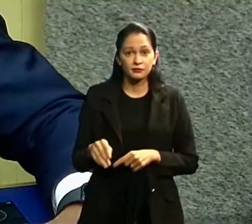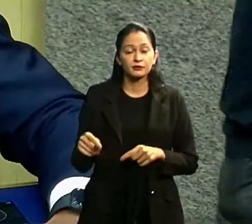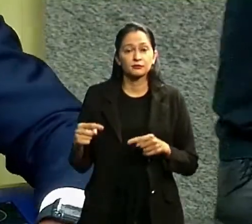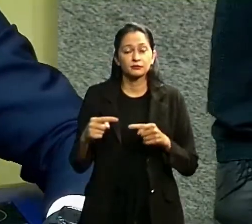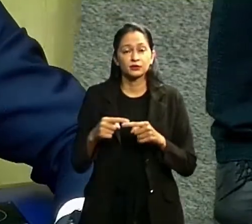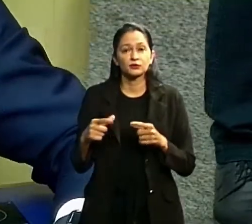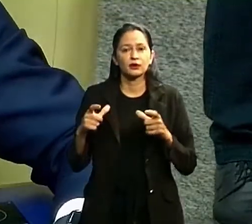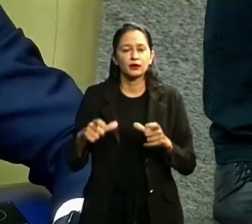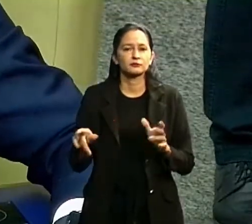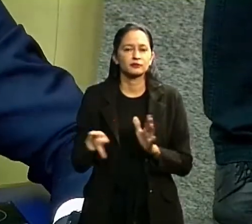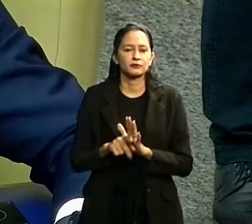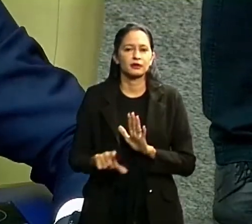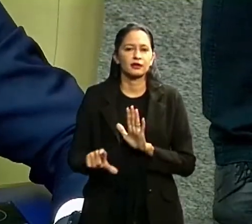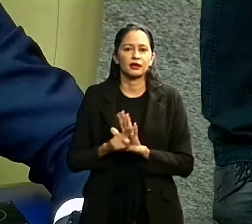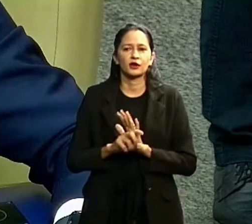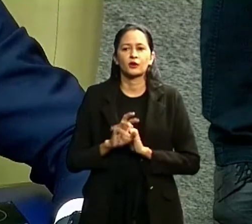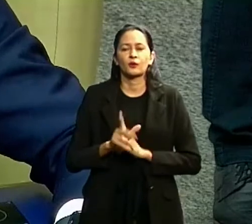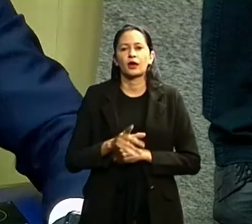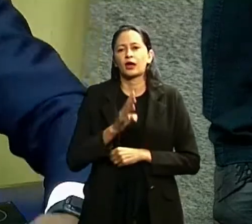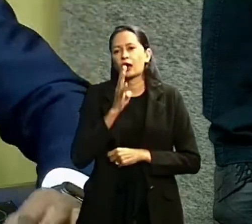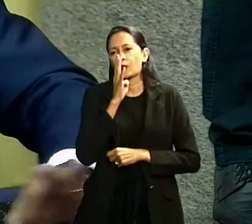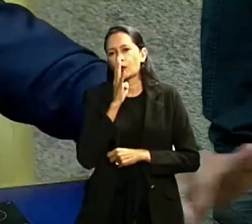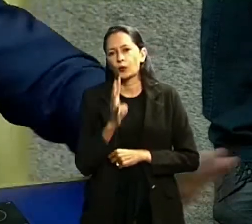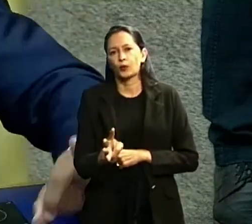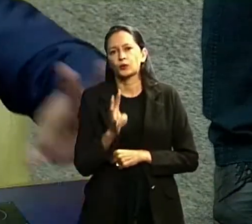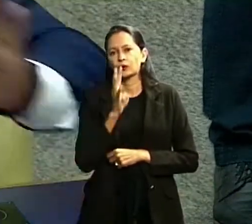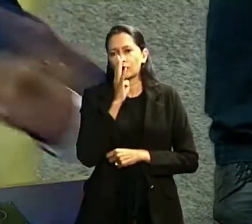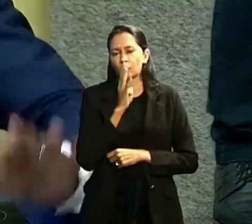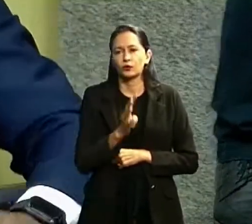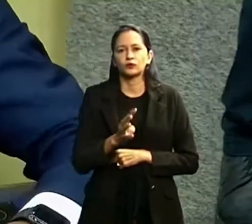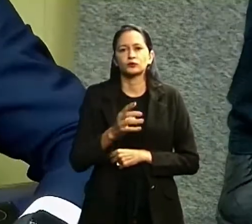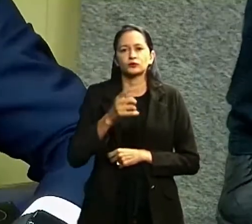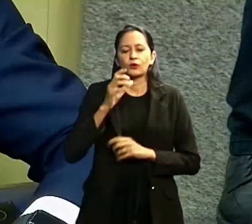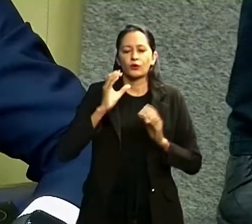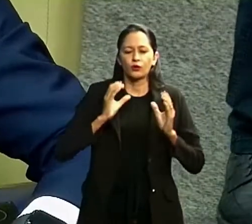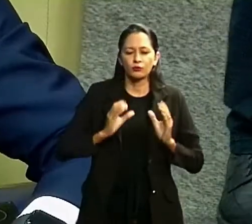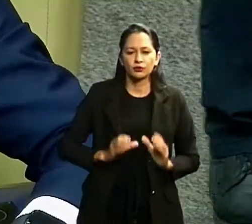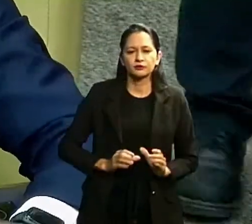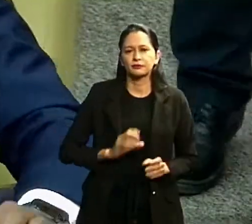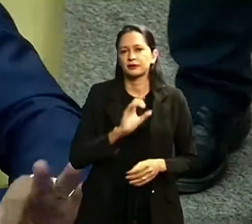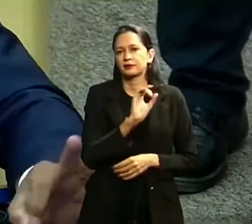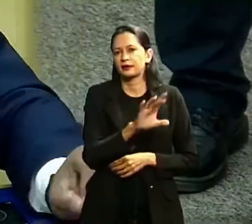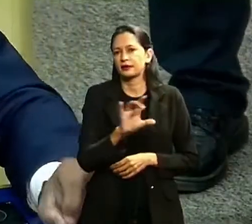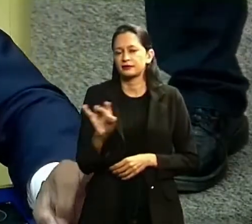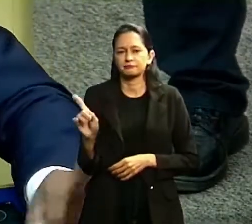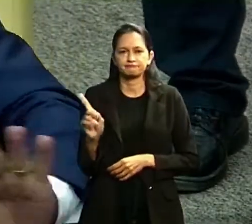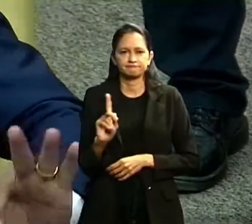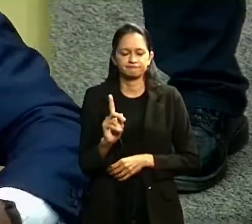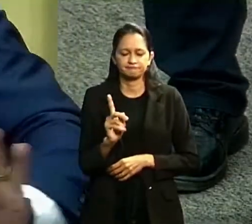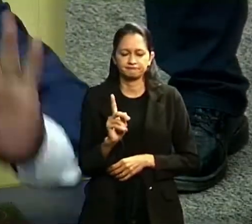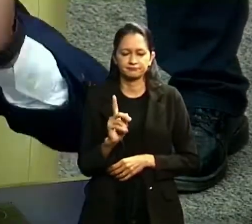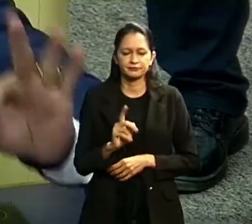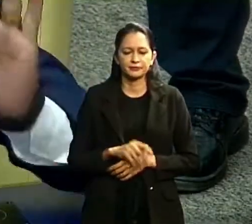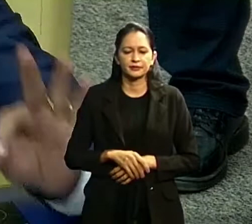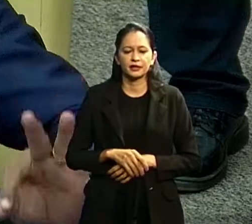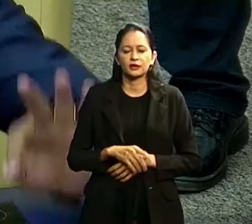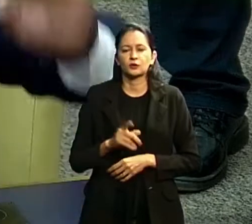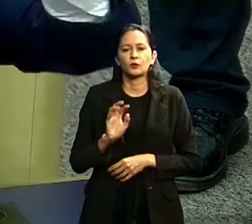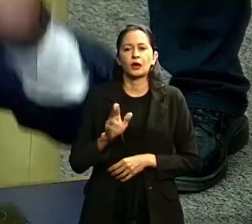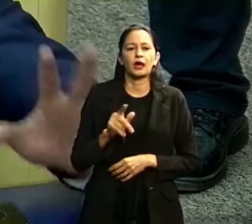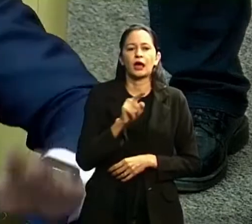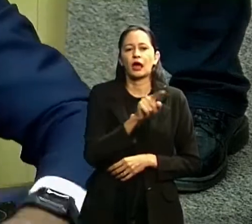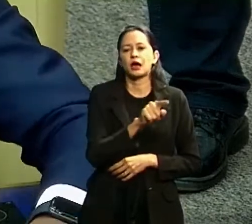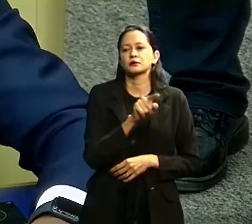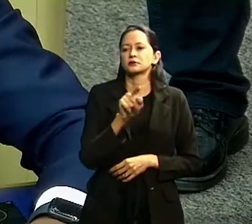lei. Aqui não é lugar de julgamento de personalidade de ninguém, senhor presidente. Aqui não é lugar de emitir juízo de